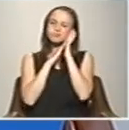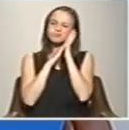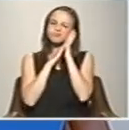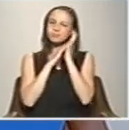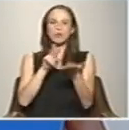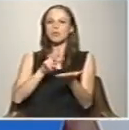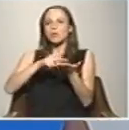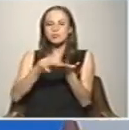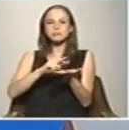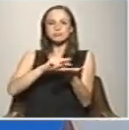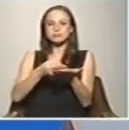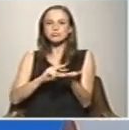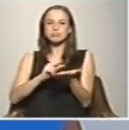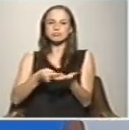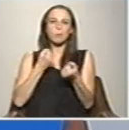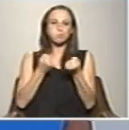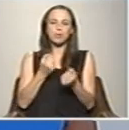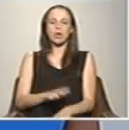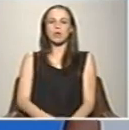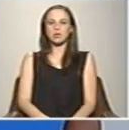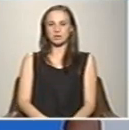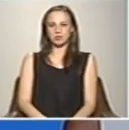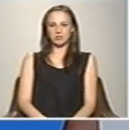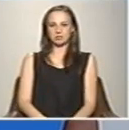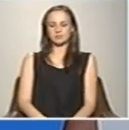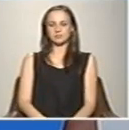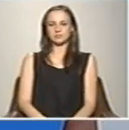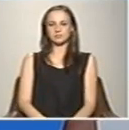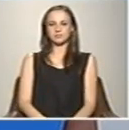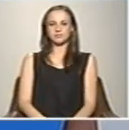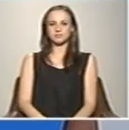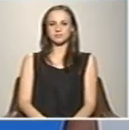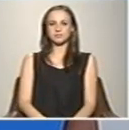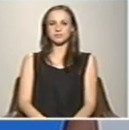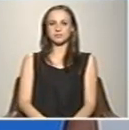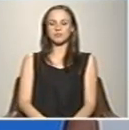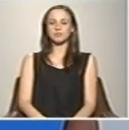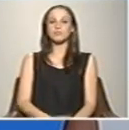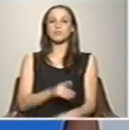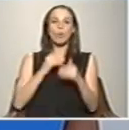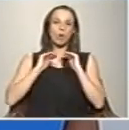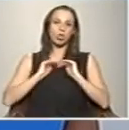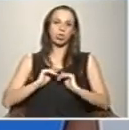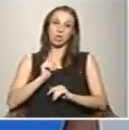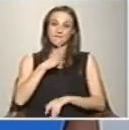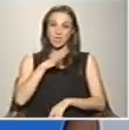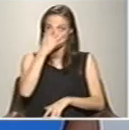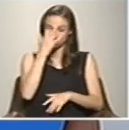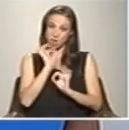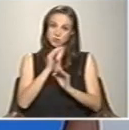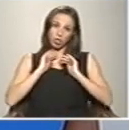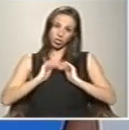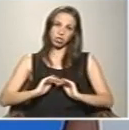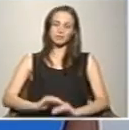Mas depois não nos deixa descansar em condições, exatamente, é isso? Não deixa aprofundar o sono. Exatamente. Não é repousante, que é aquilo que se pretende com o sono. Vegetais